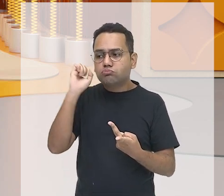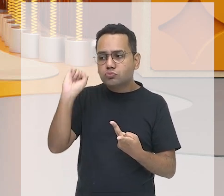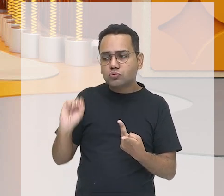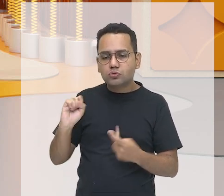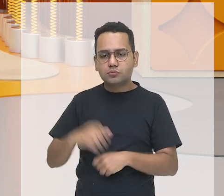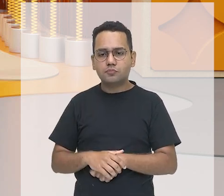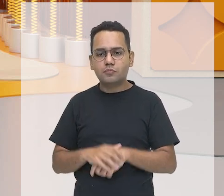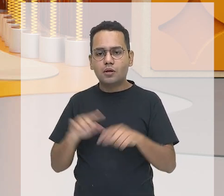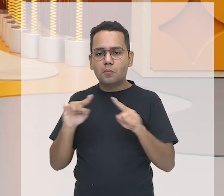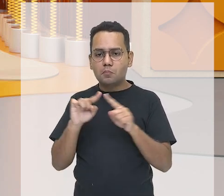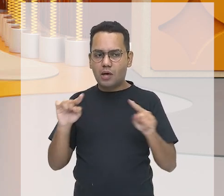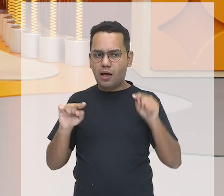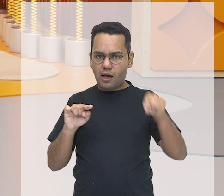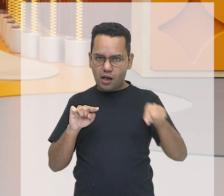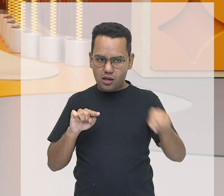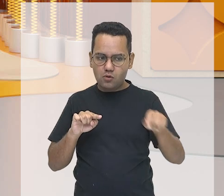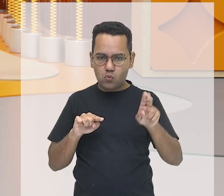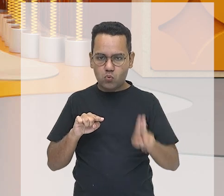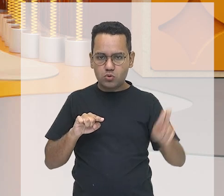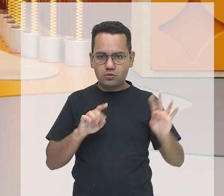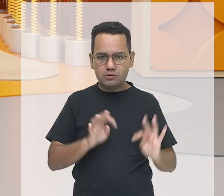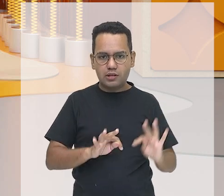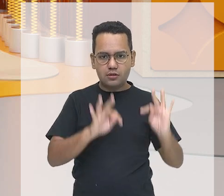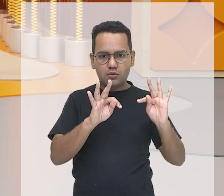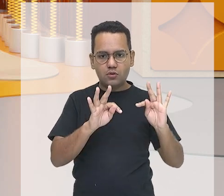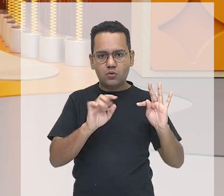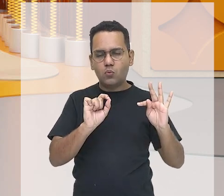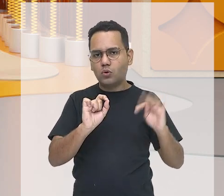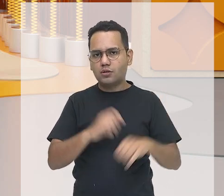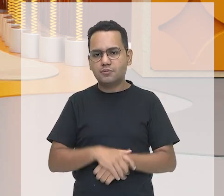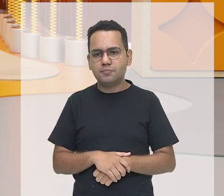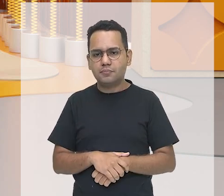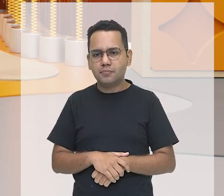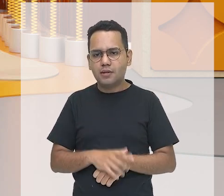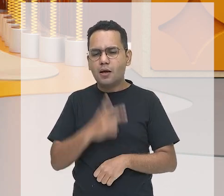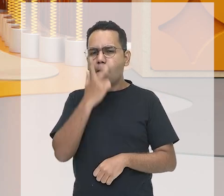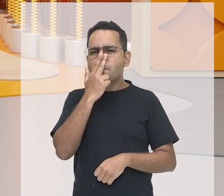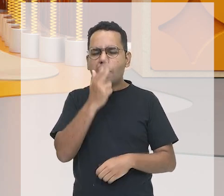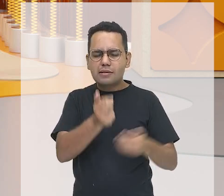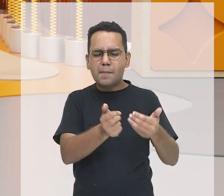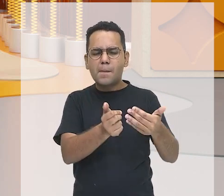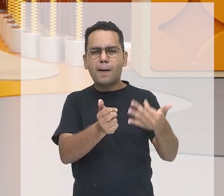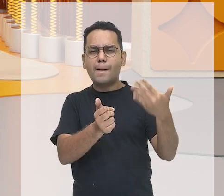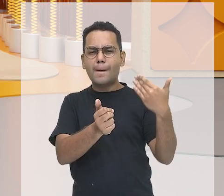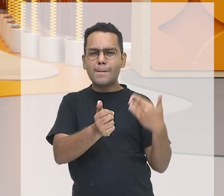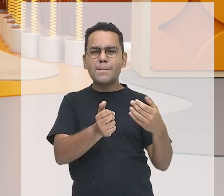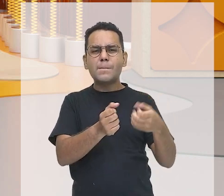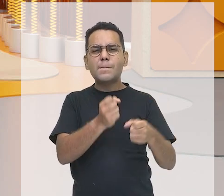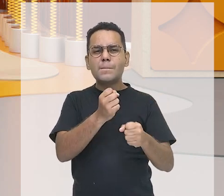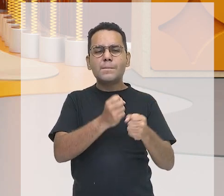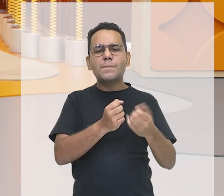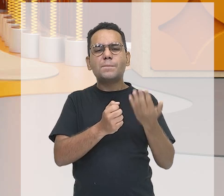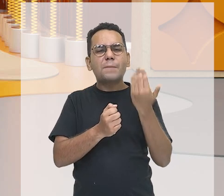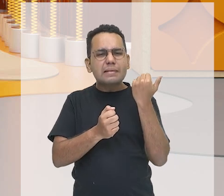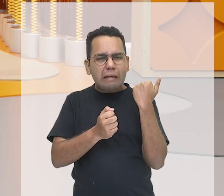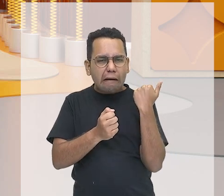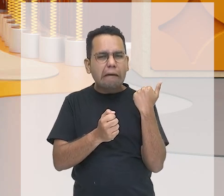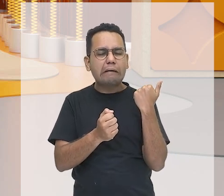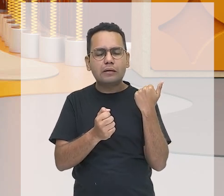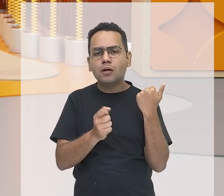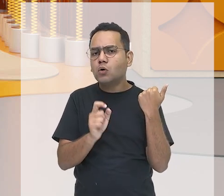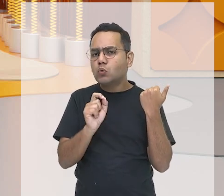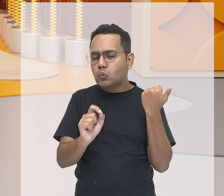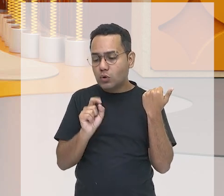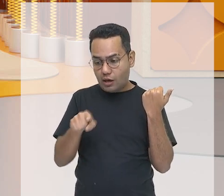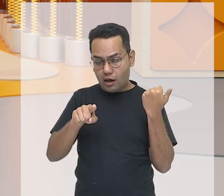a tecnologia que a gente utiliza no nosso país já vai estar bem inferior aí relacionada aos países da Coreia do Sul, do